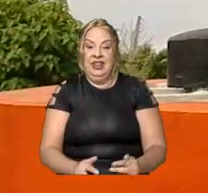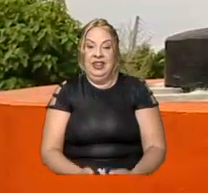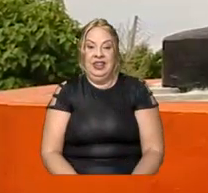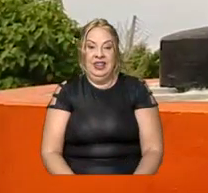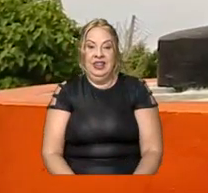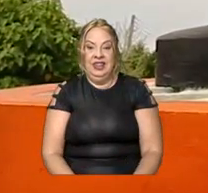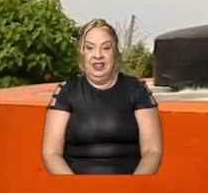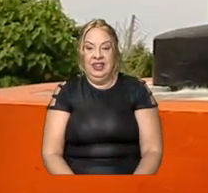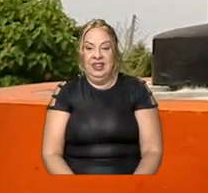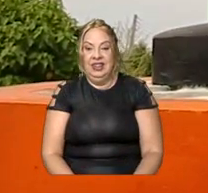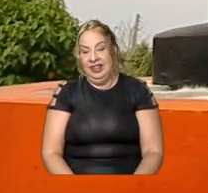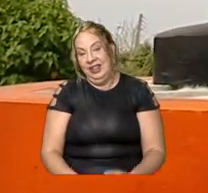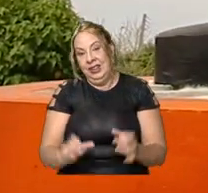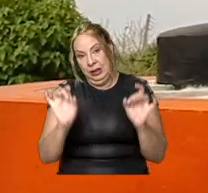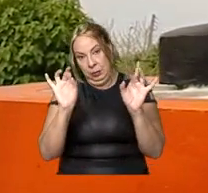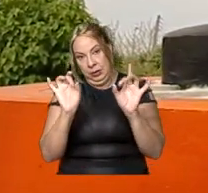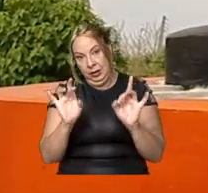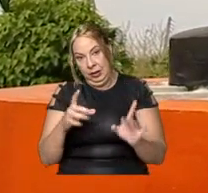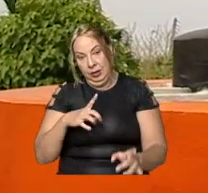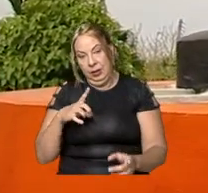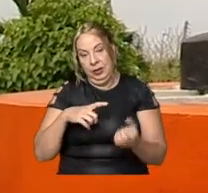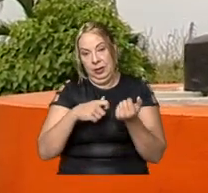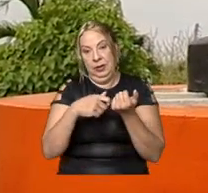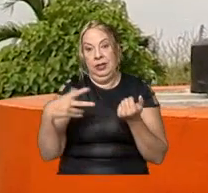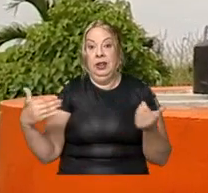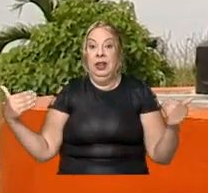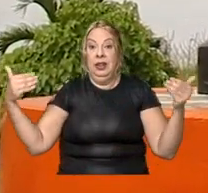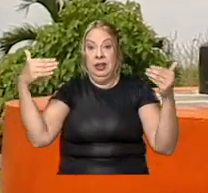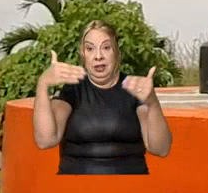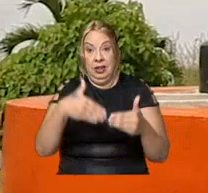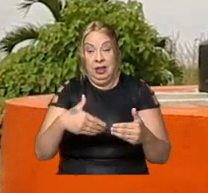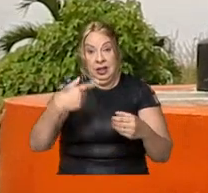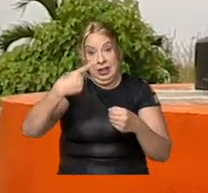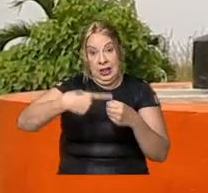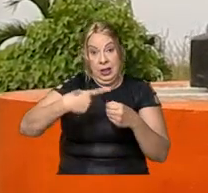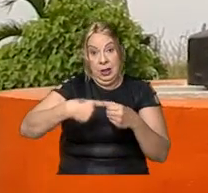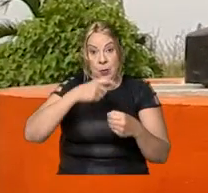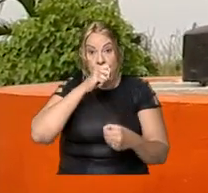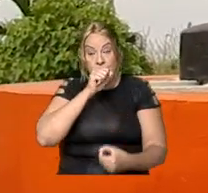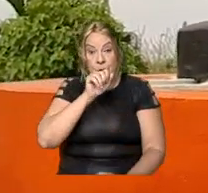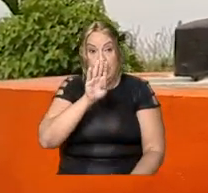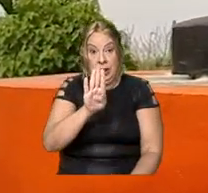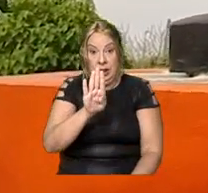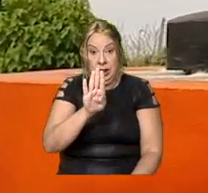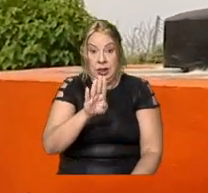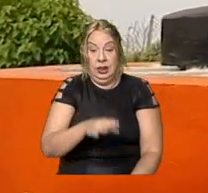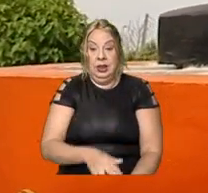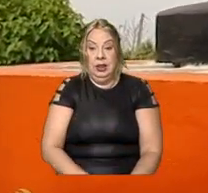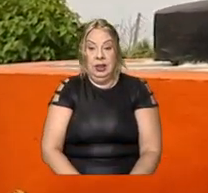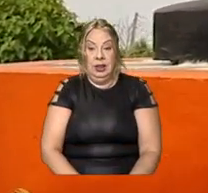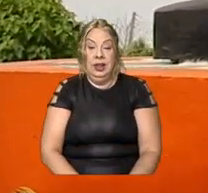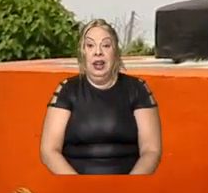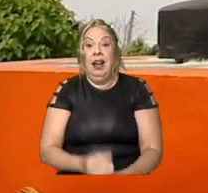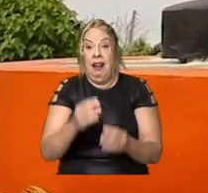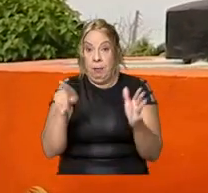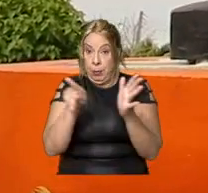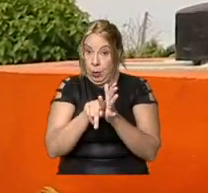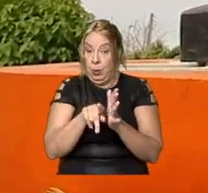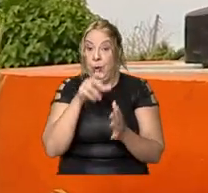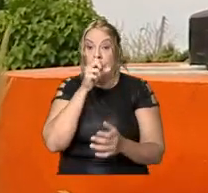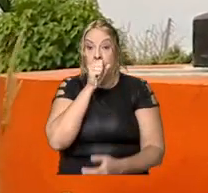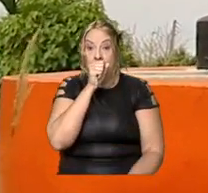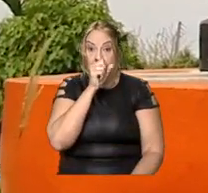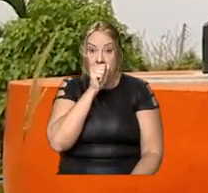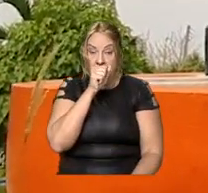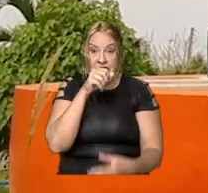E por esse motivo especial, o Caju Cap veio até a cidade pé quente de Buquim, a terra da laranja, para